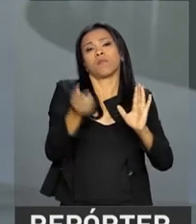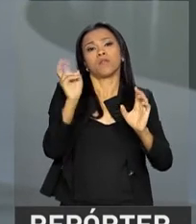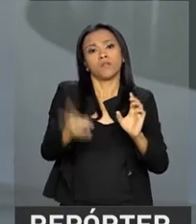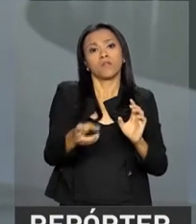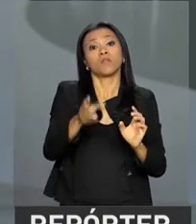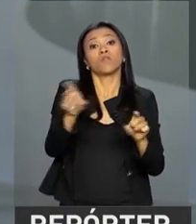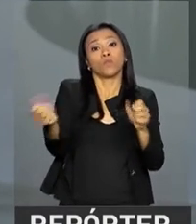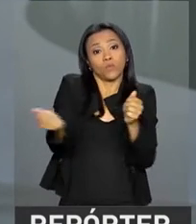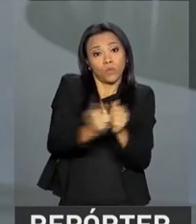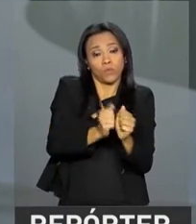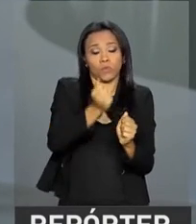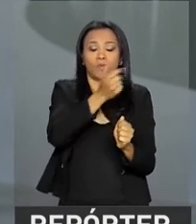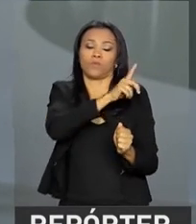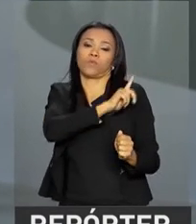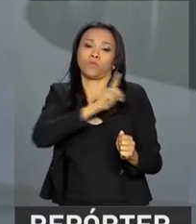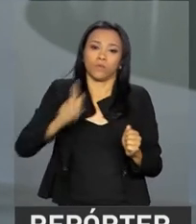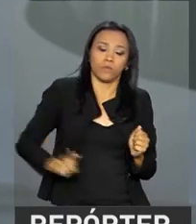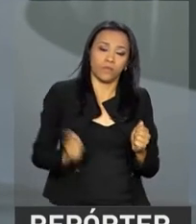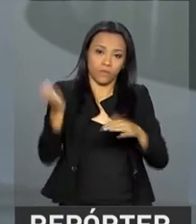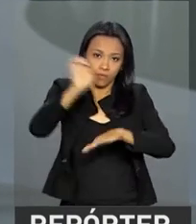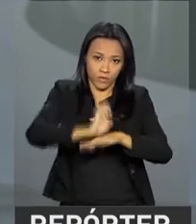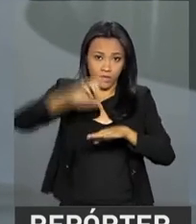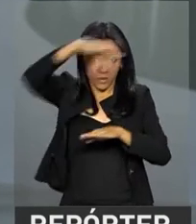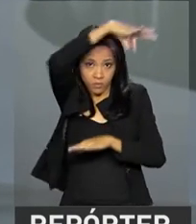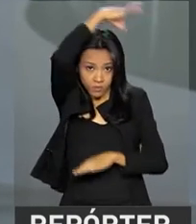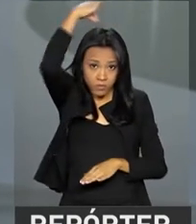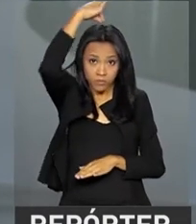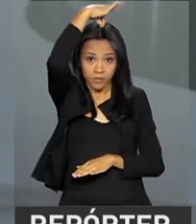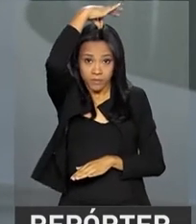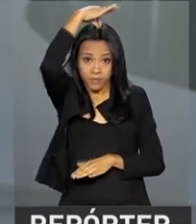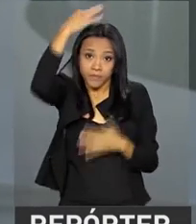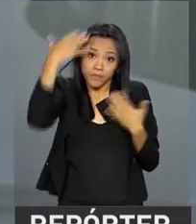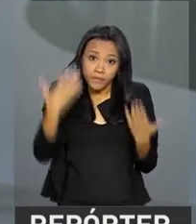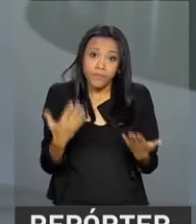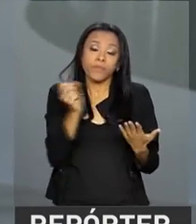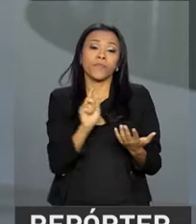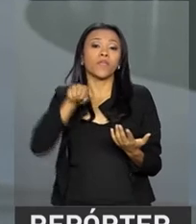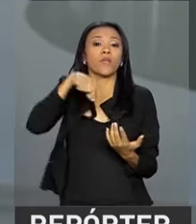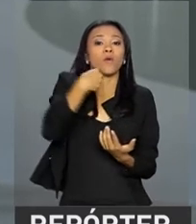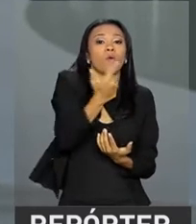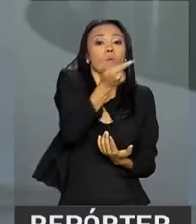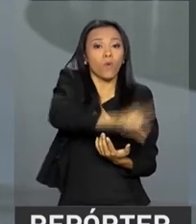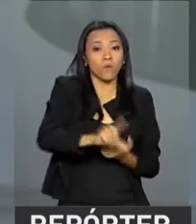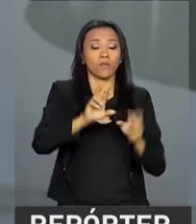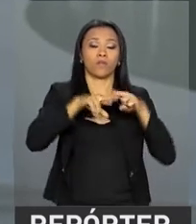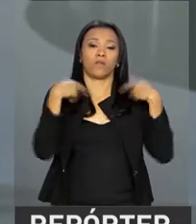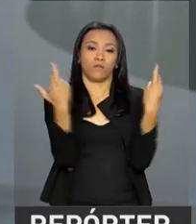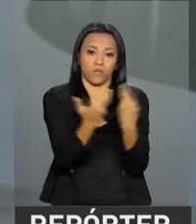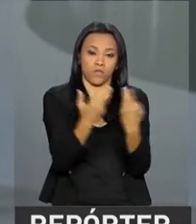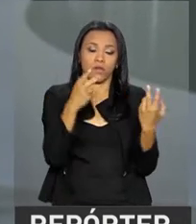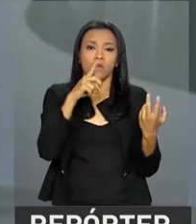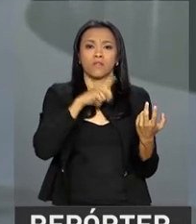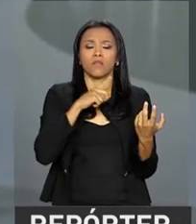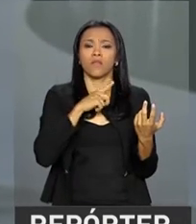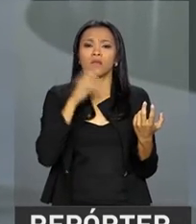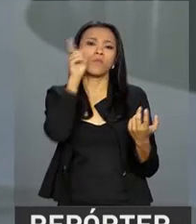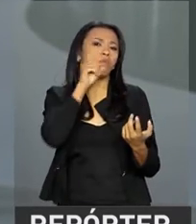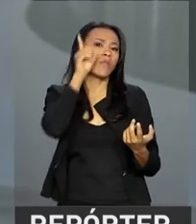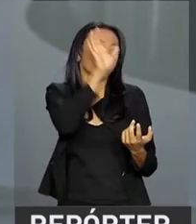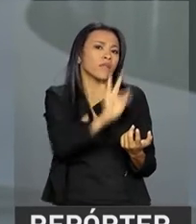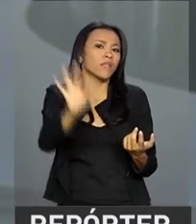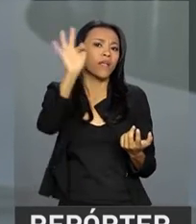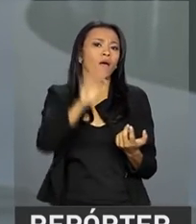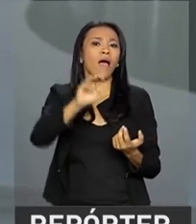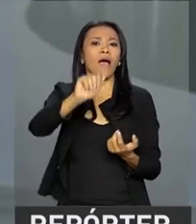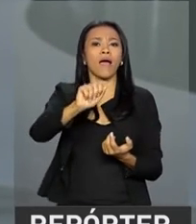do Espírito Santo, o Paulo Artung. E aí, em outra reunião, o presidente recebe o deputado federal Alexandre